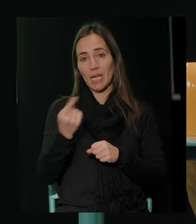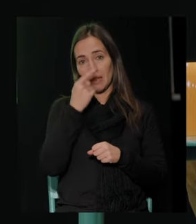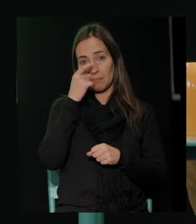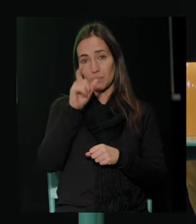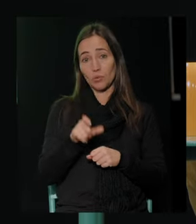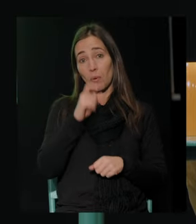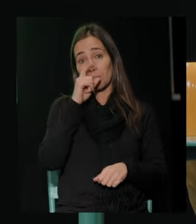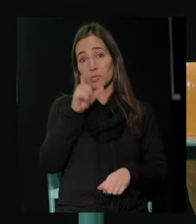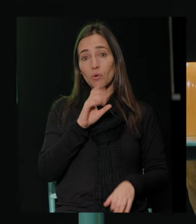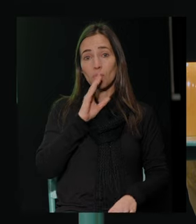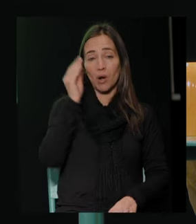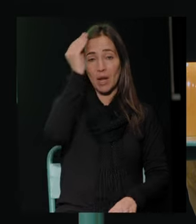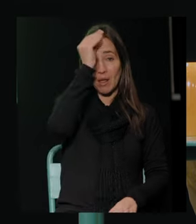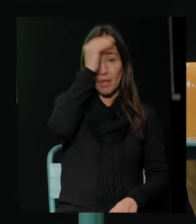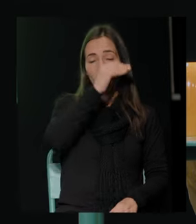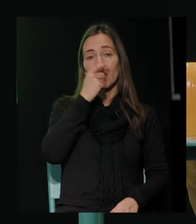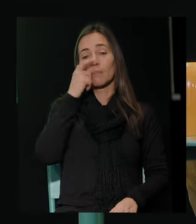pessoa no campo, seja uma pessoa na cidade.